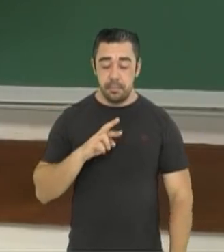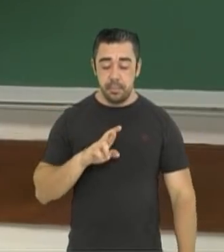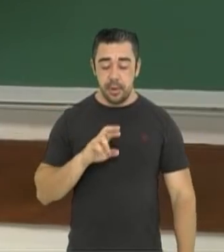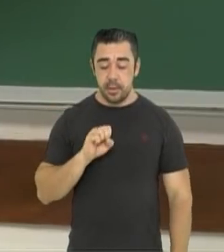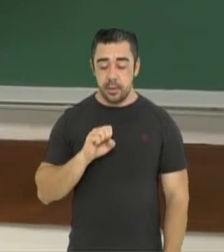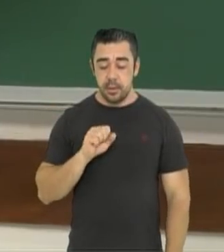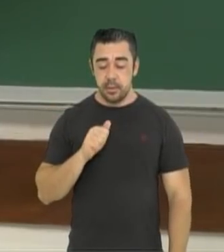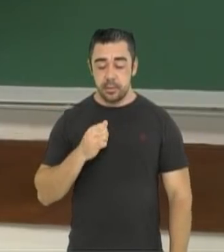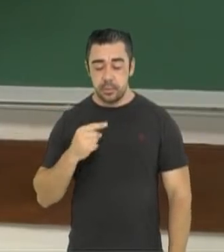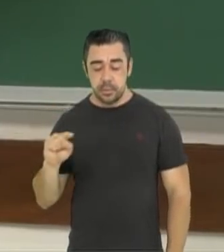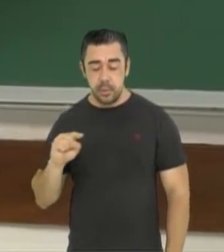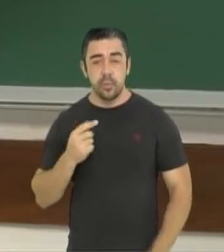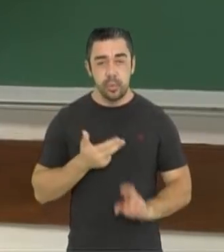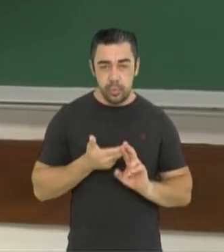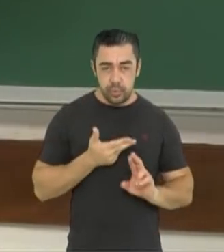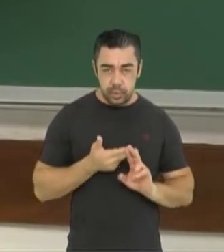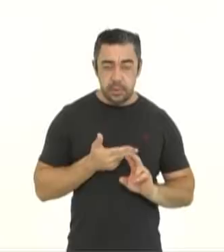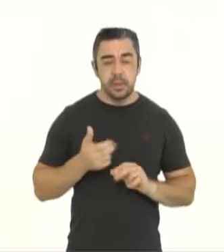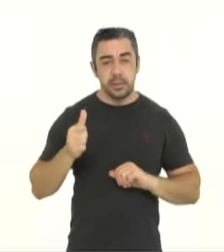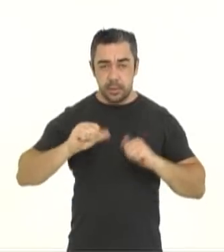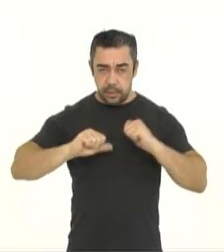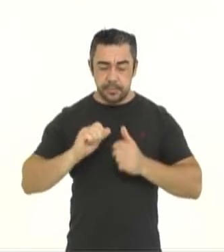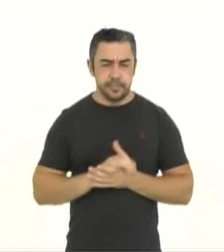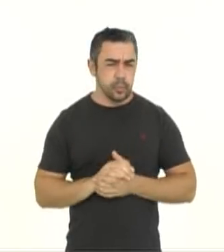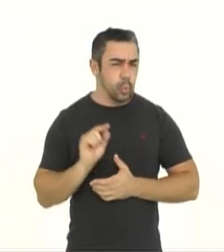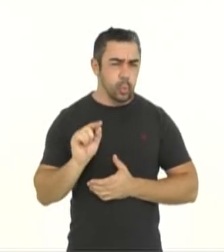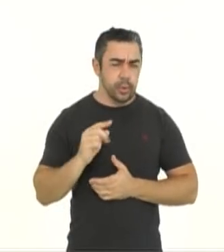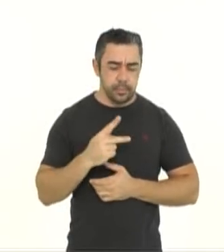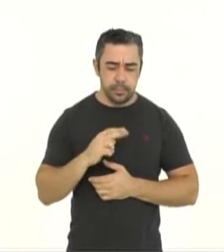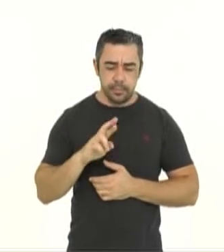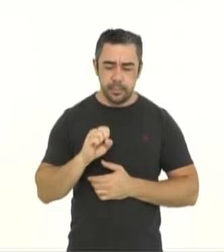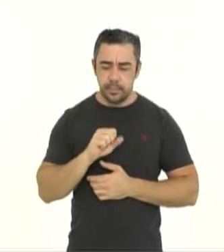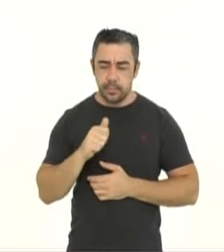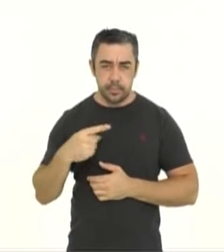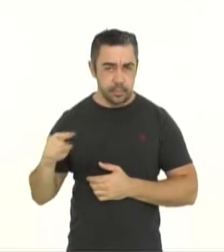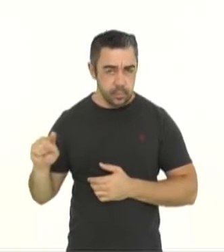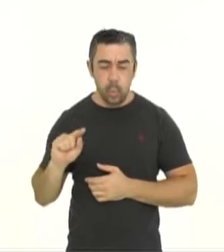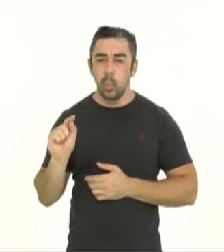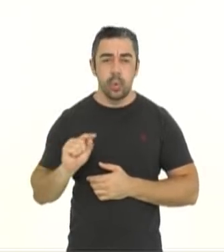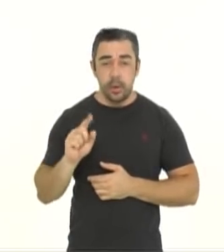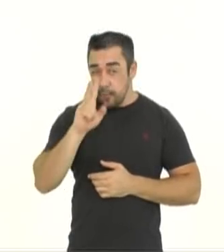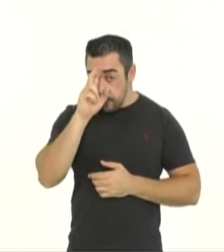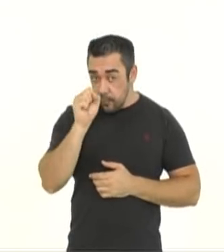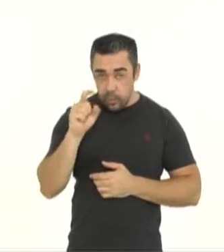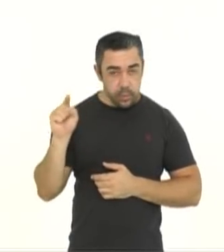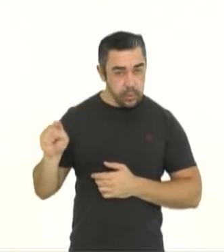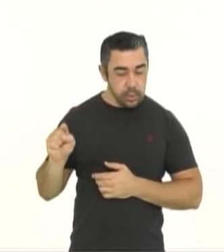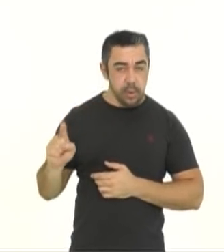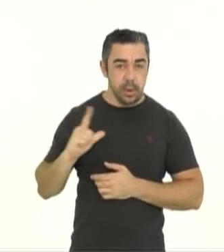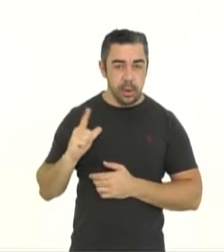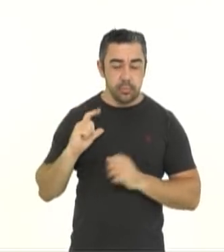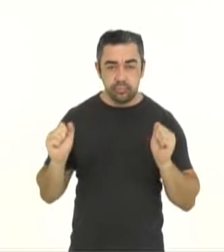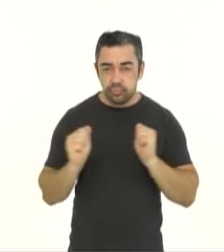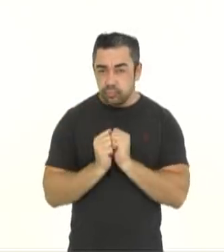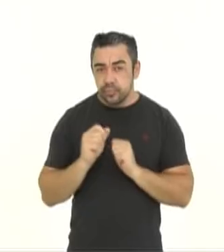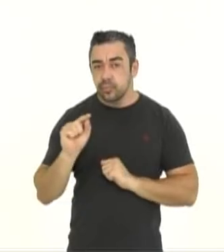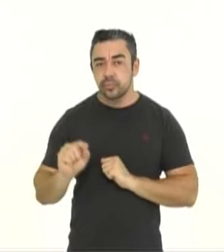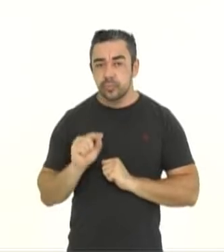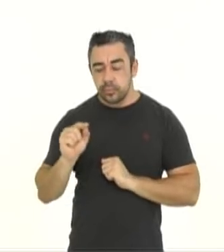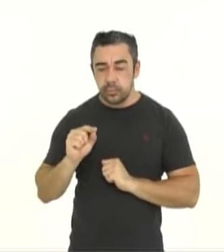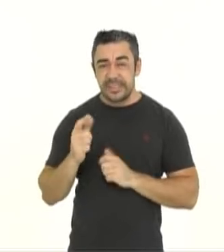medida bem utilizada na química também. Então, o que é a pressão? É a razão entre uma força aplicada perpendicularmente sobre